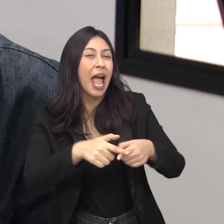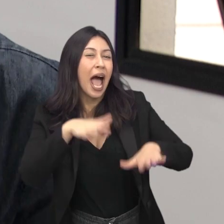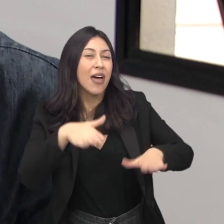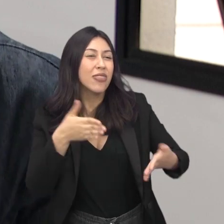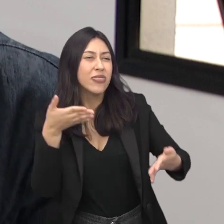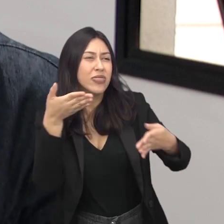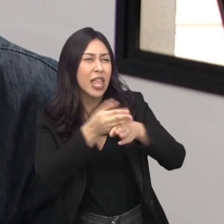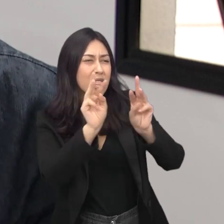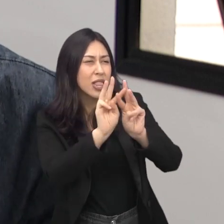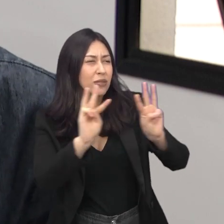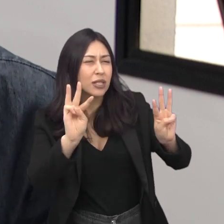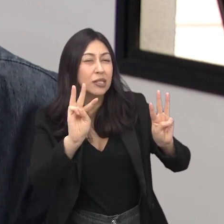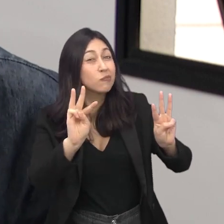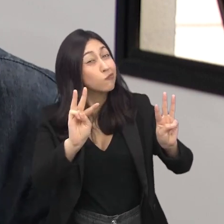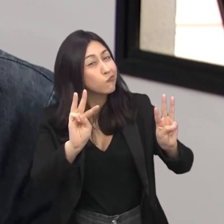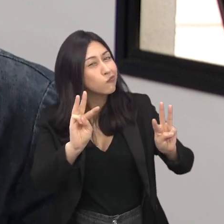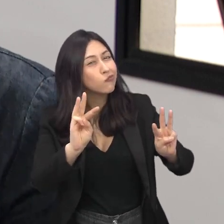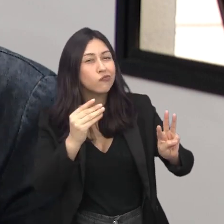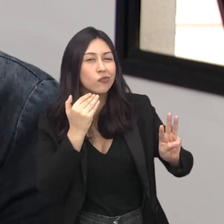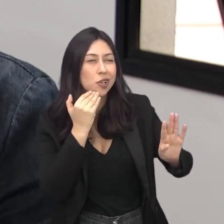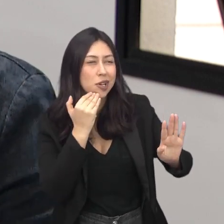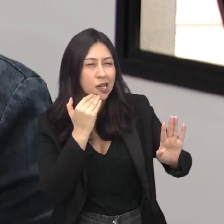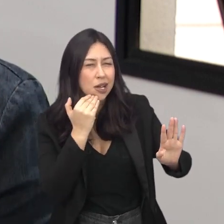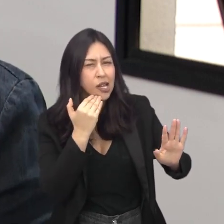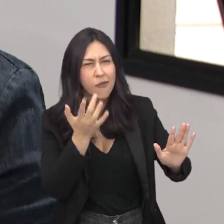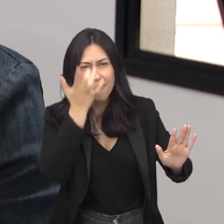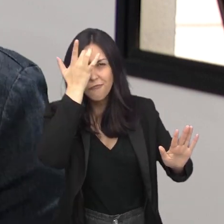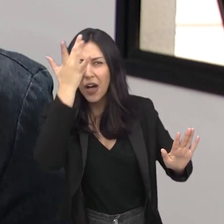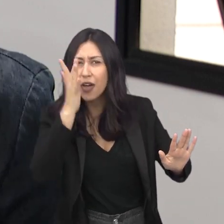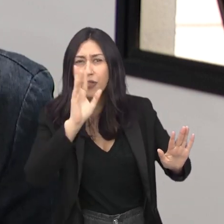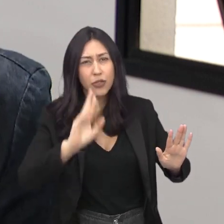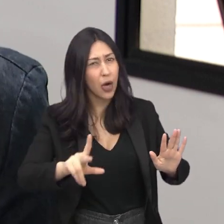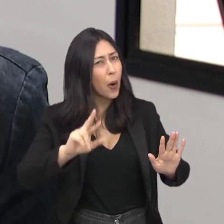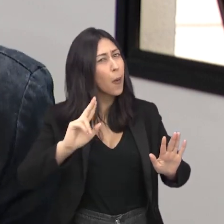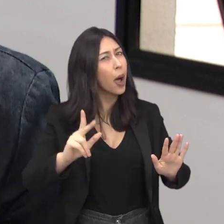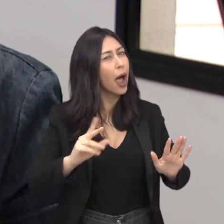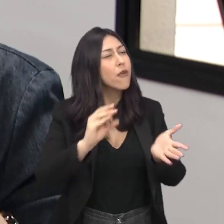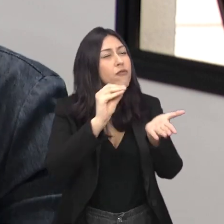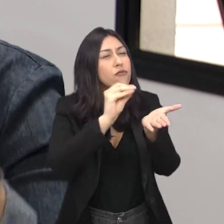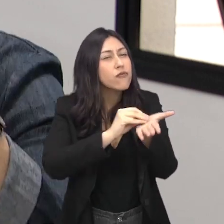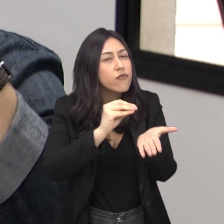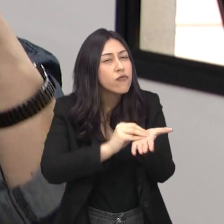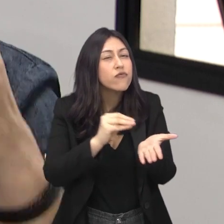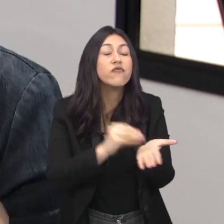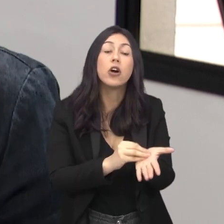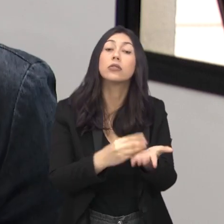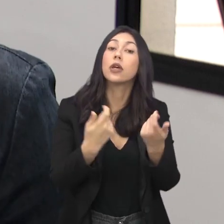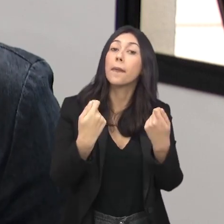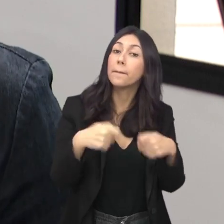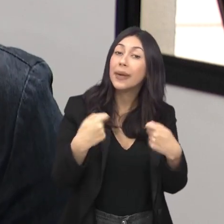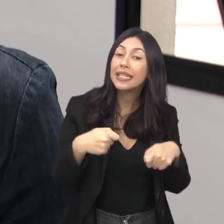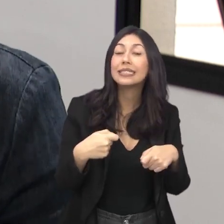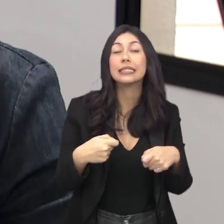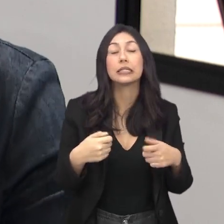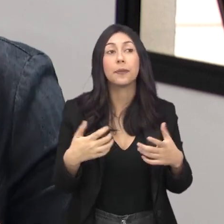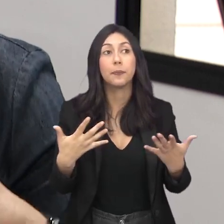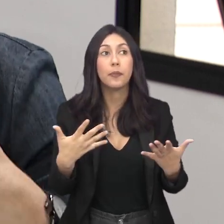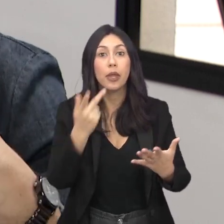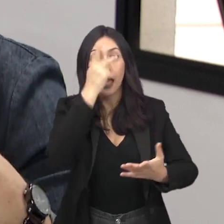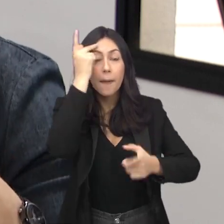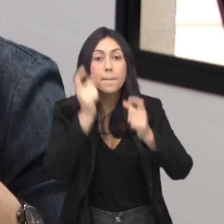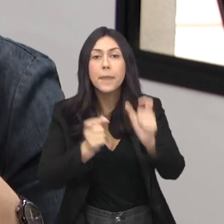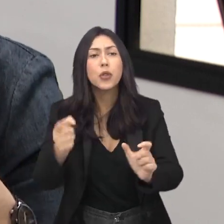sempre, porque às vezes a gente acessa o portal de transparência, ele não é tão fácil de acesso, ele não é tão transparente assim. A gente